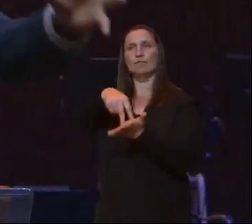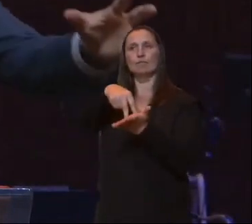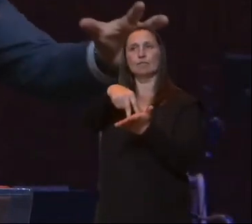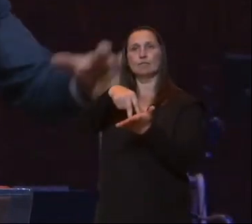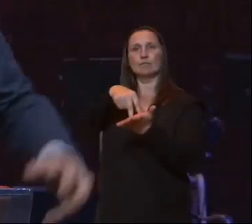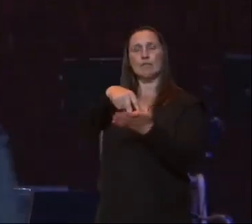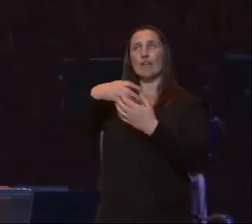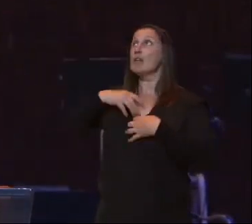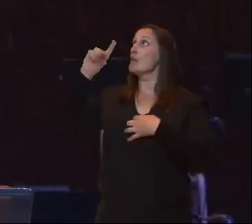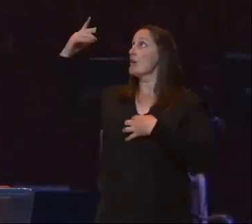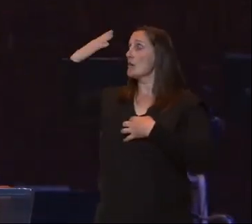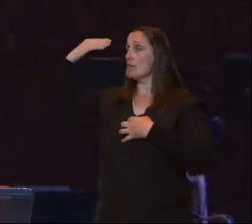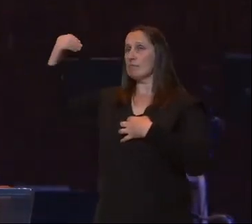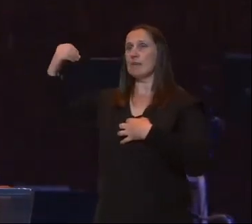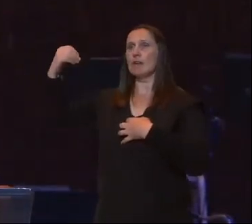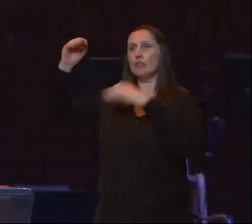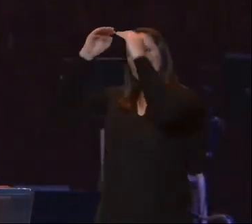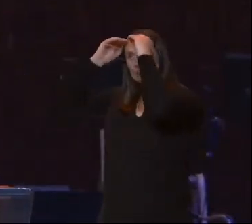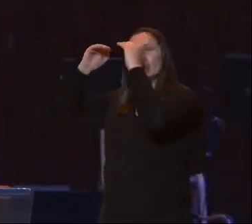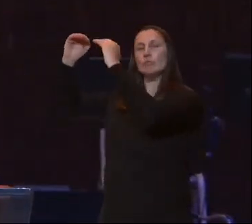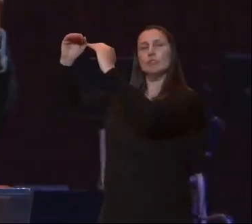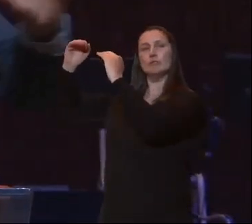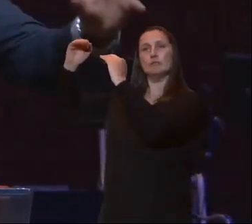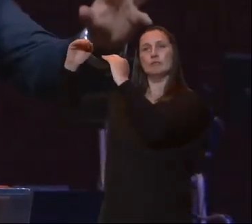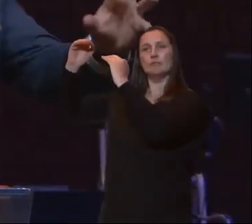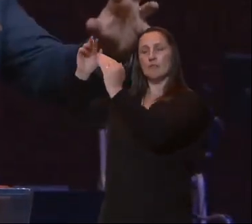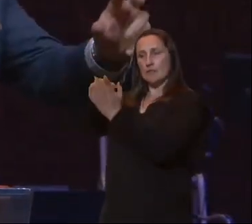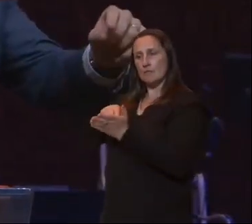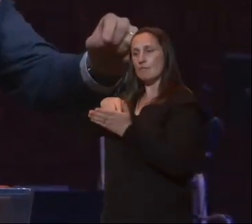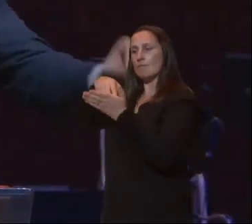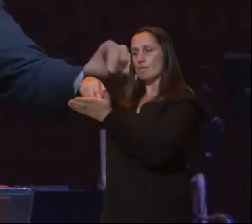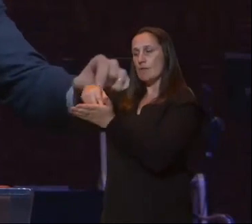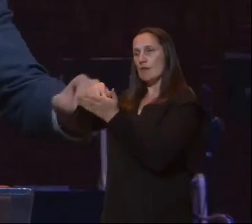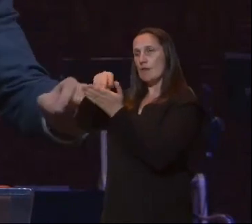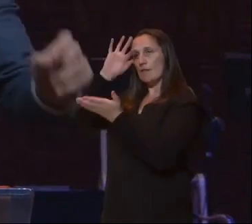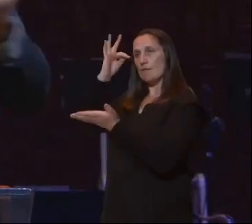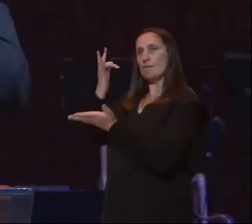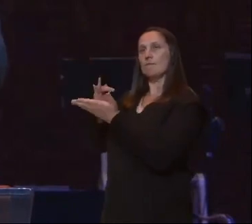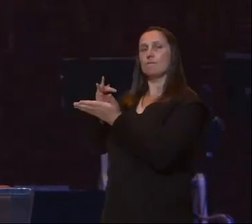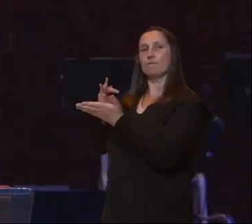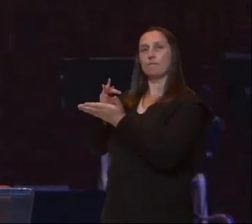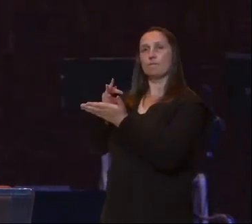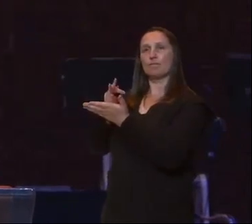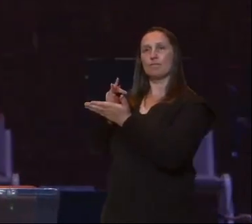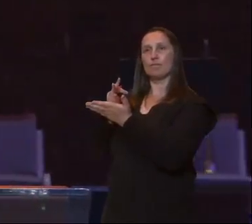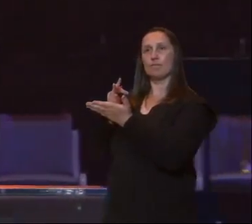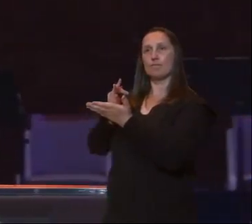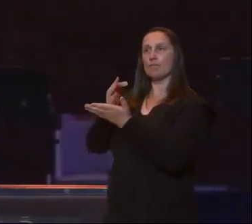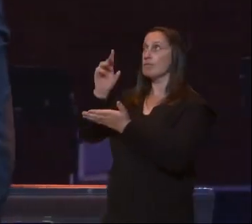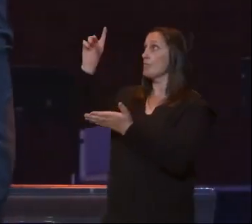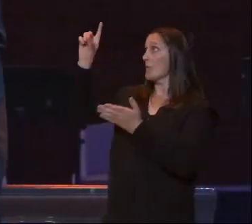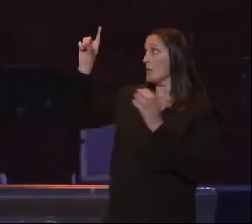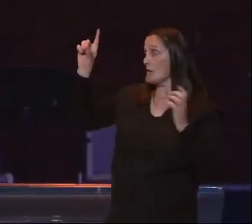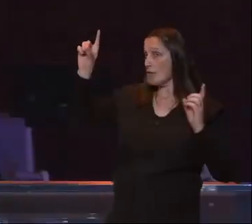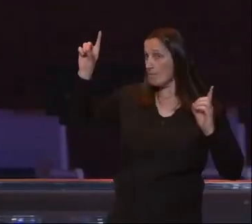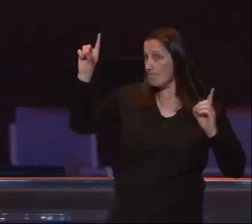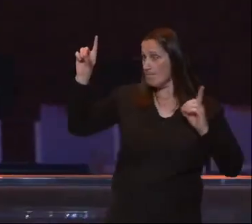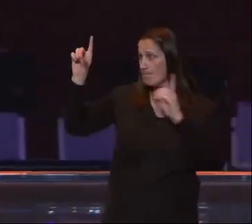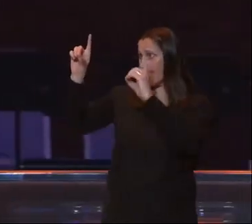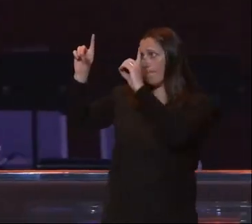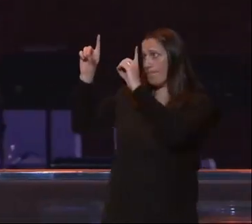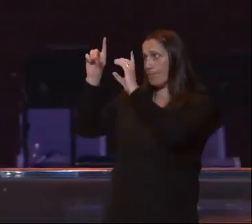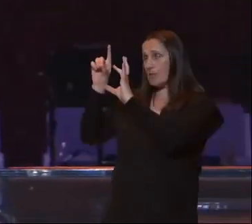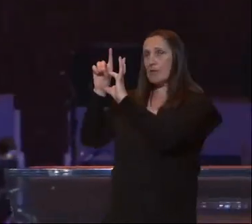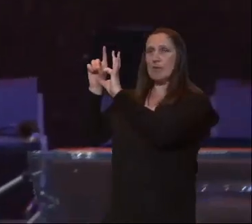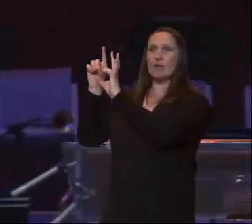um passo de fé. Nos lançar na direção daquilo que veio ao nosso encontro, mesmo